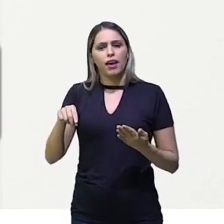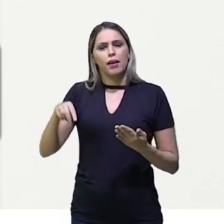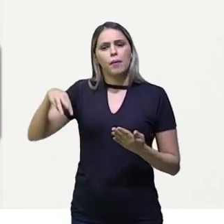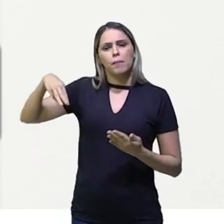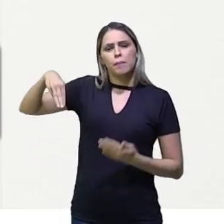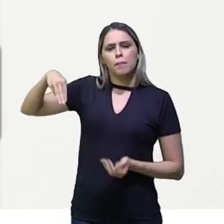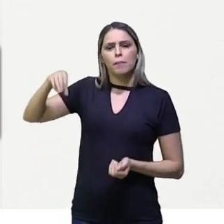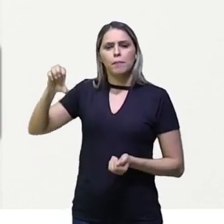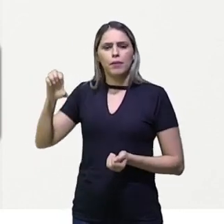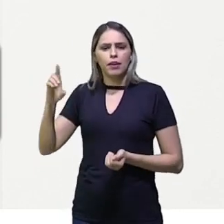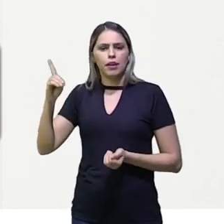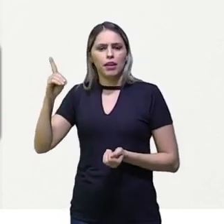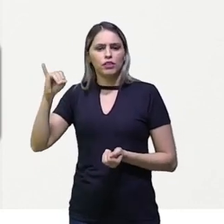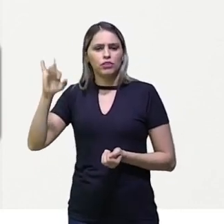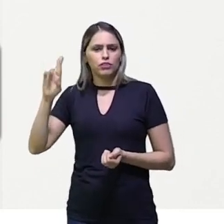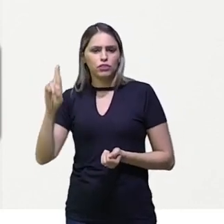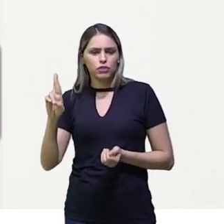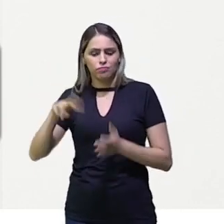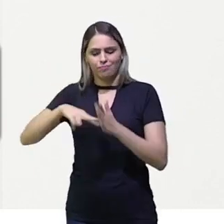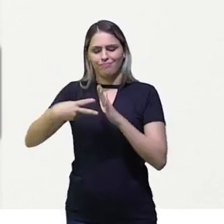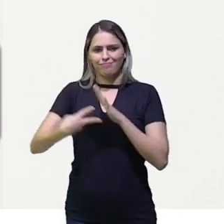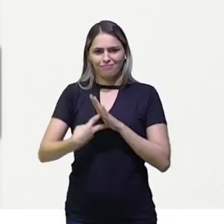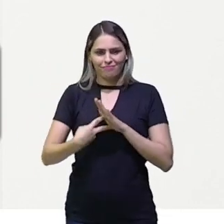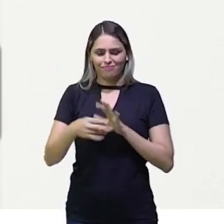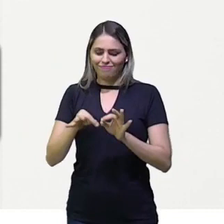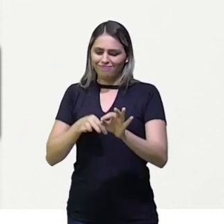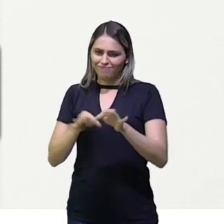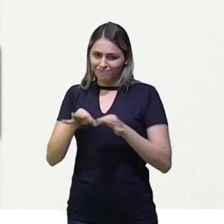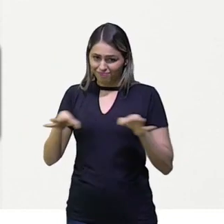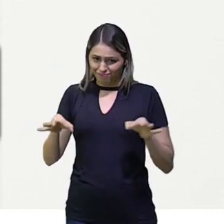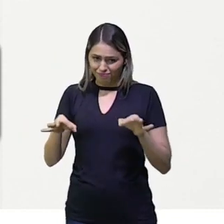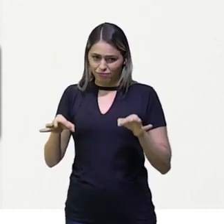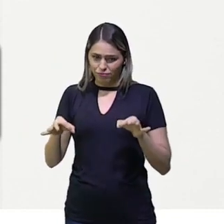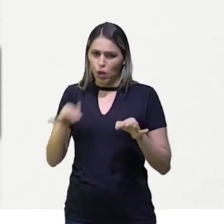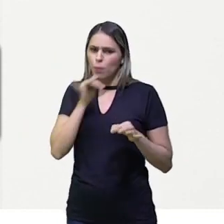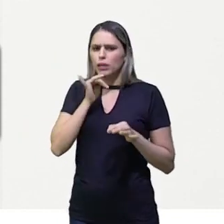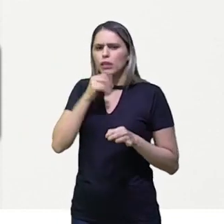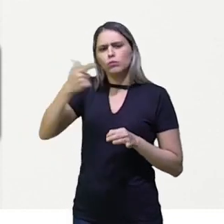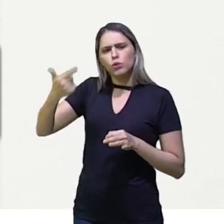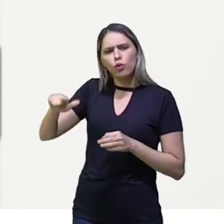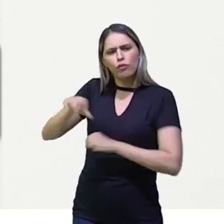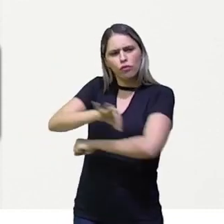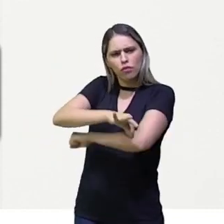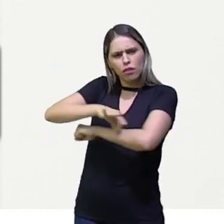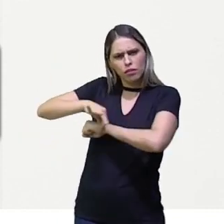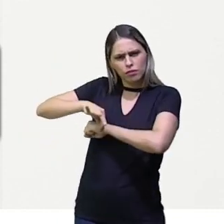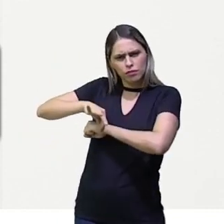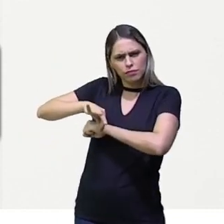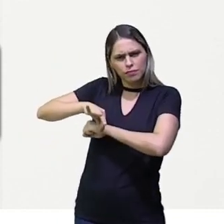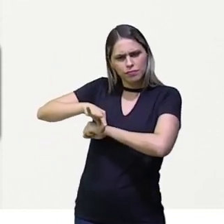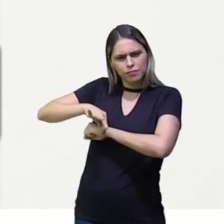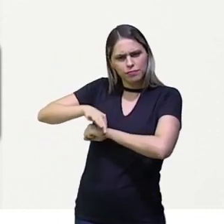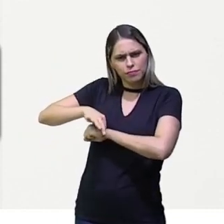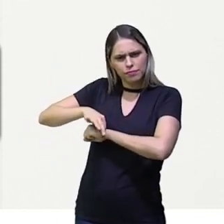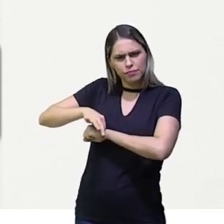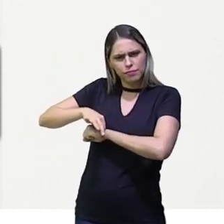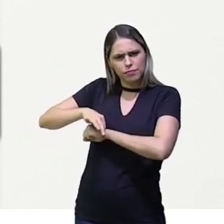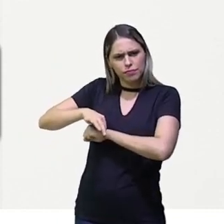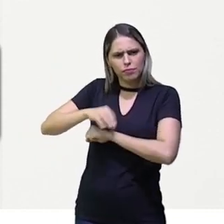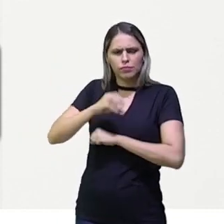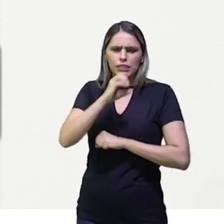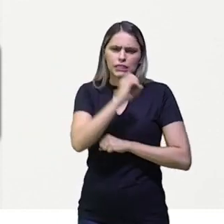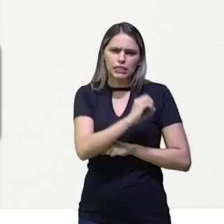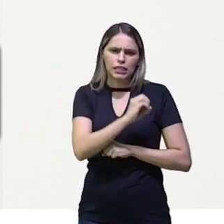Vimos aqui de novo a régua, né? Essa medida maior, como já falamos ainda agora, ela chama